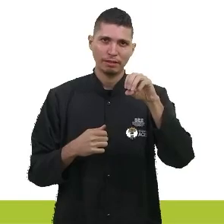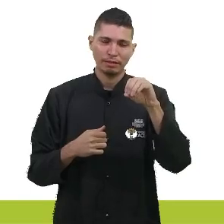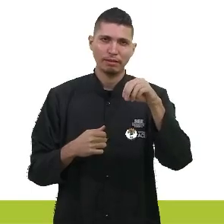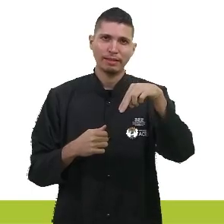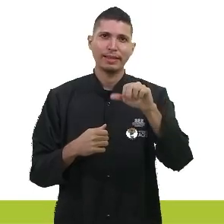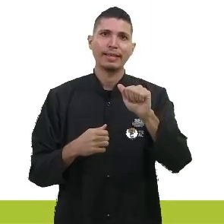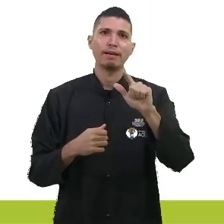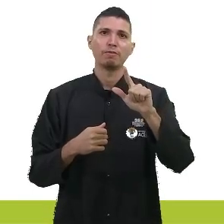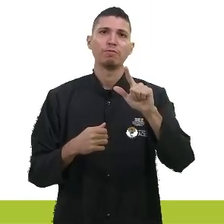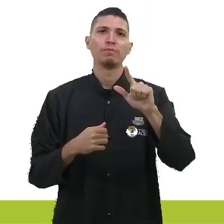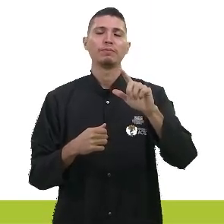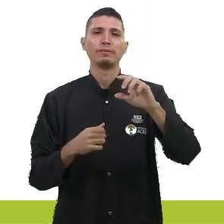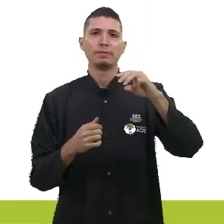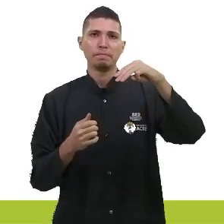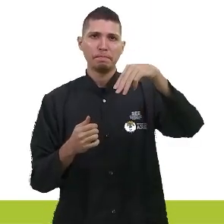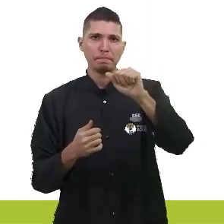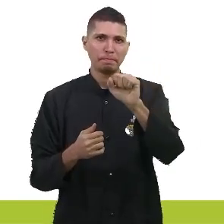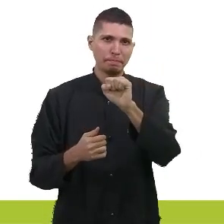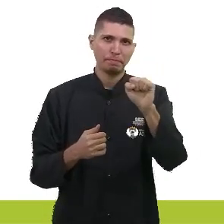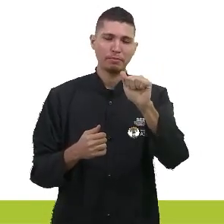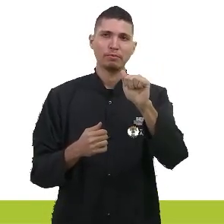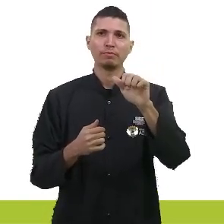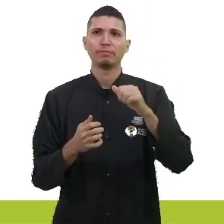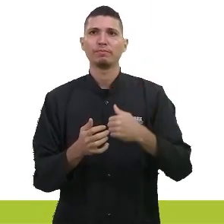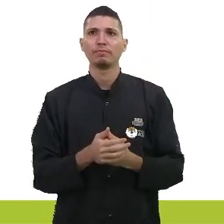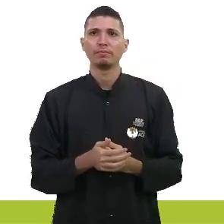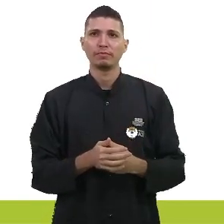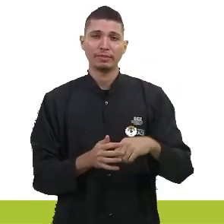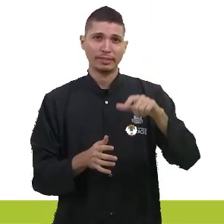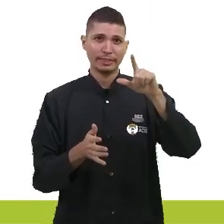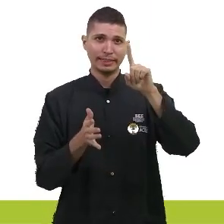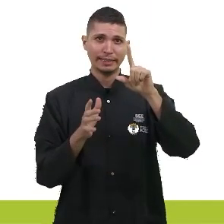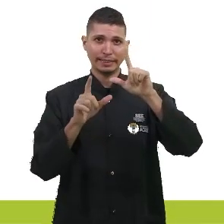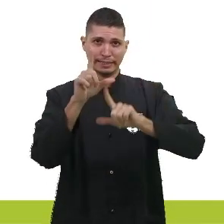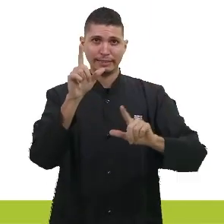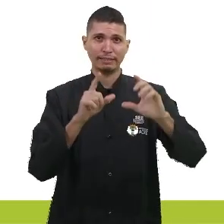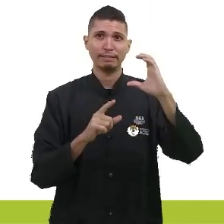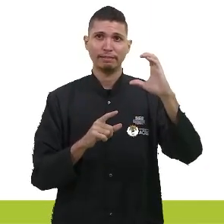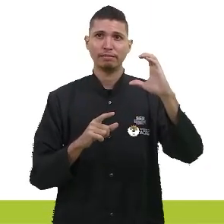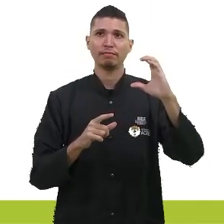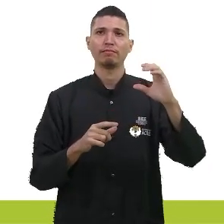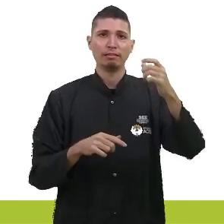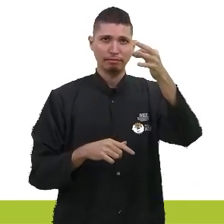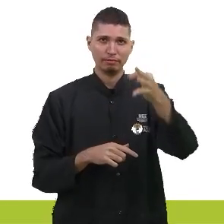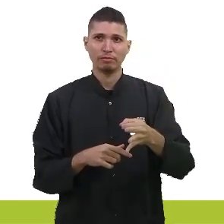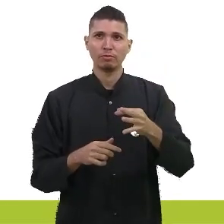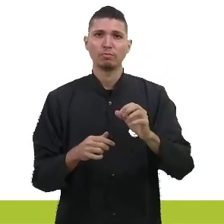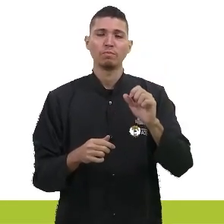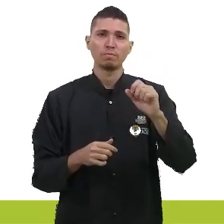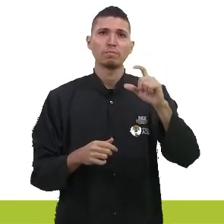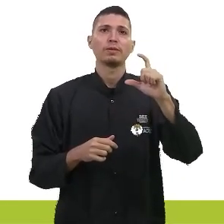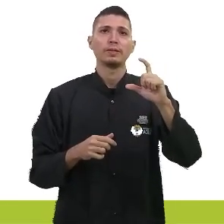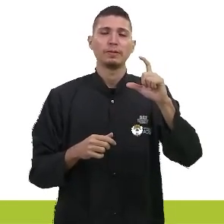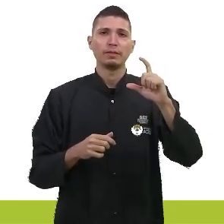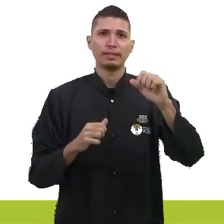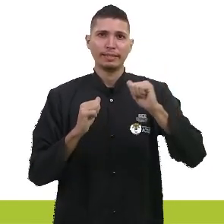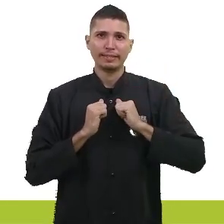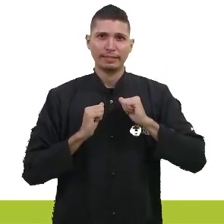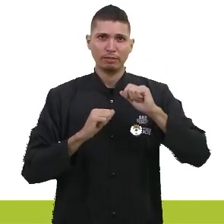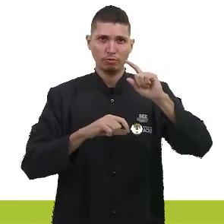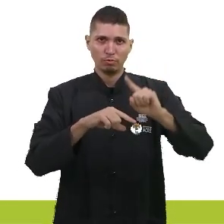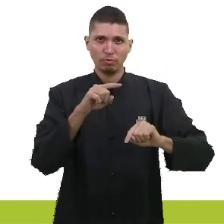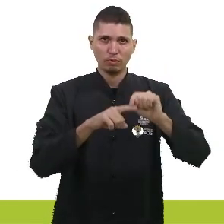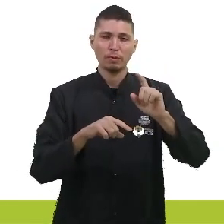Quanto maior for a inércia de um corpo, observe, a inércia é essa massa aqui, ó. Quanto maior a inércia de um corpo,